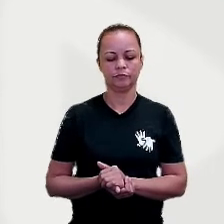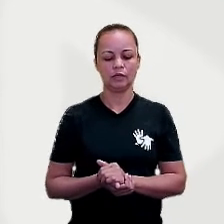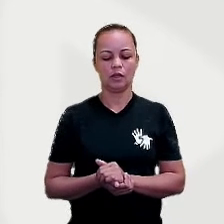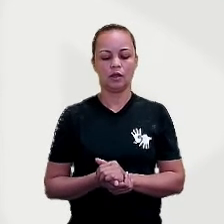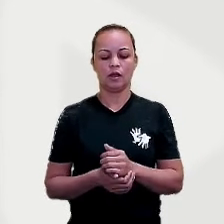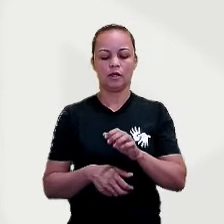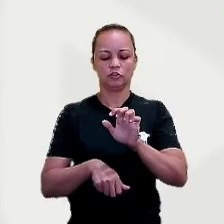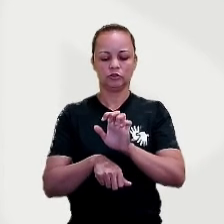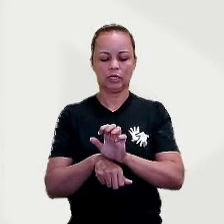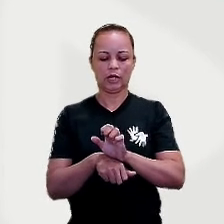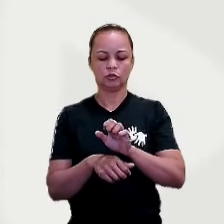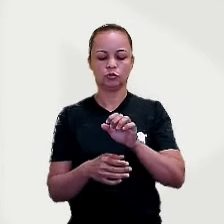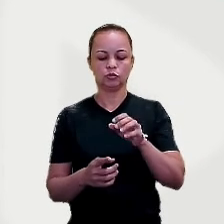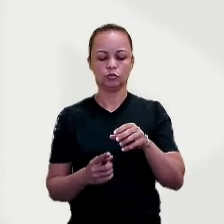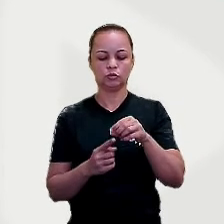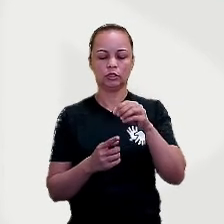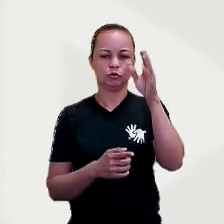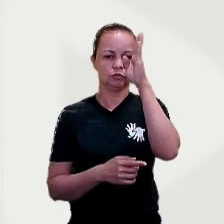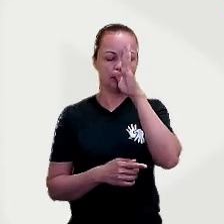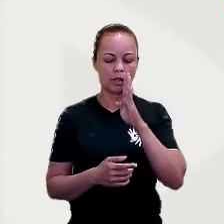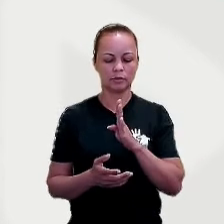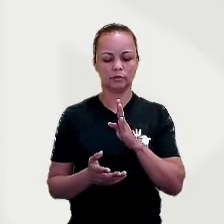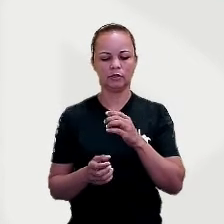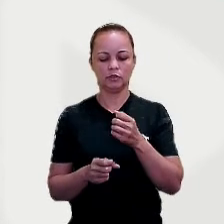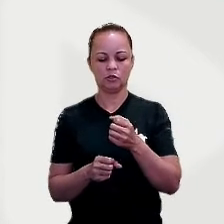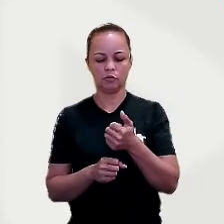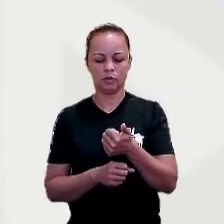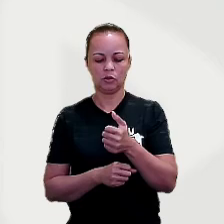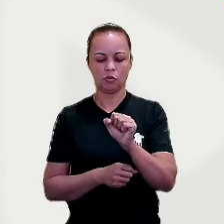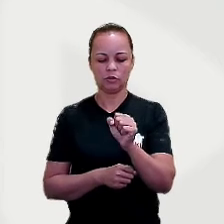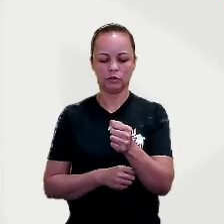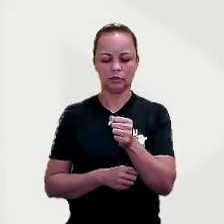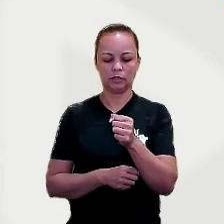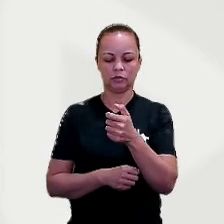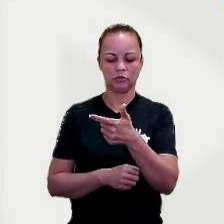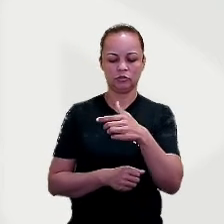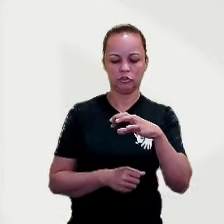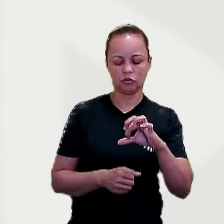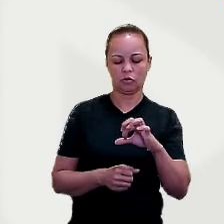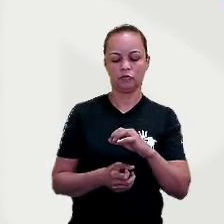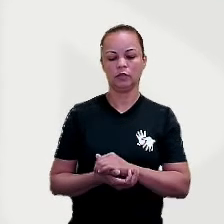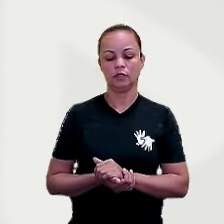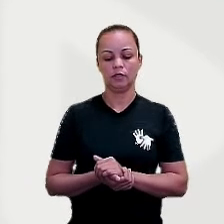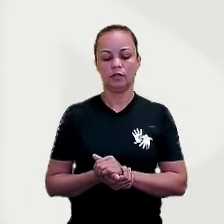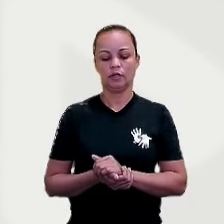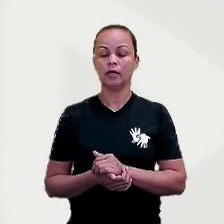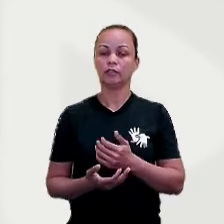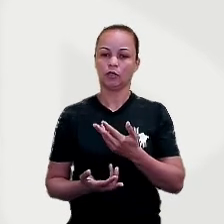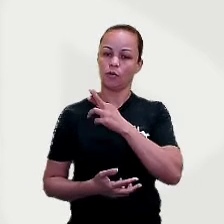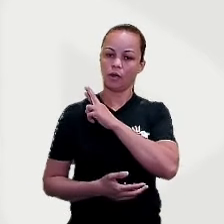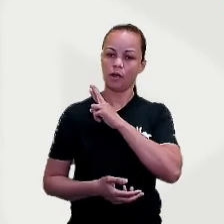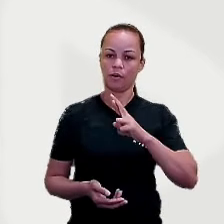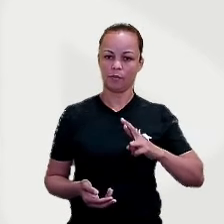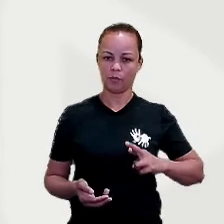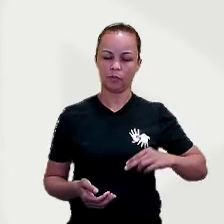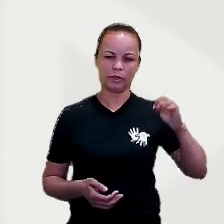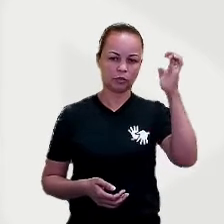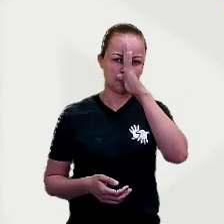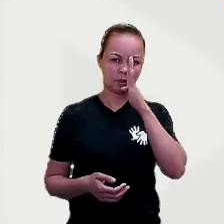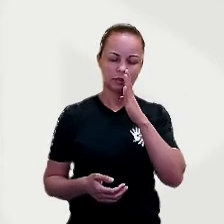1889. E, depois dessa veio o modelo que utilizamos atualmente, que conhecemos, que é a República do